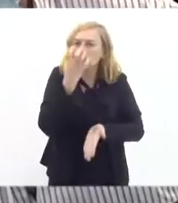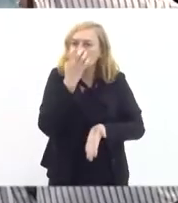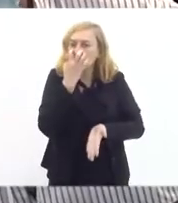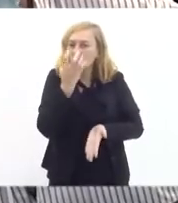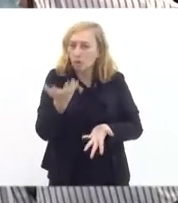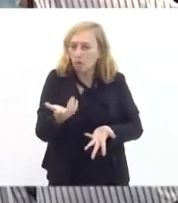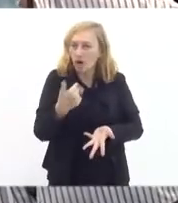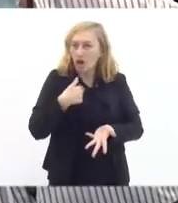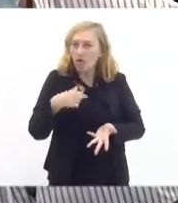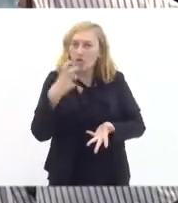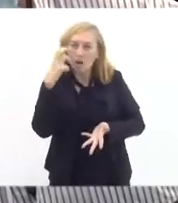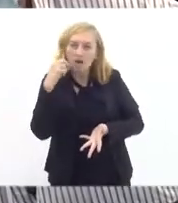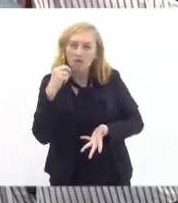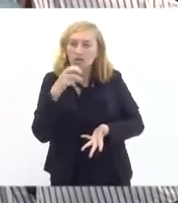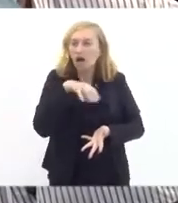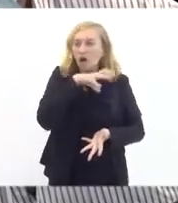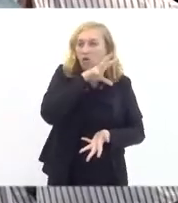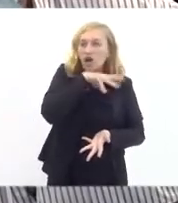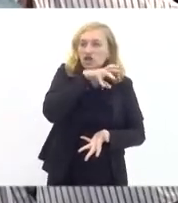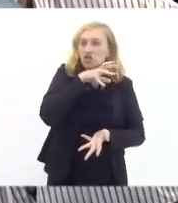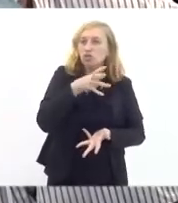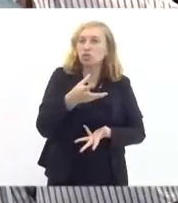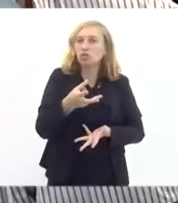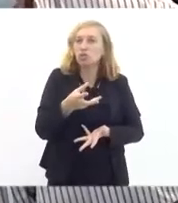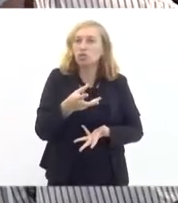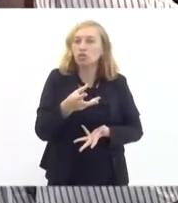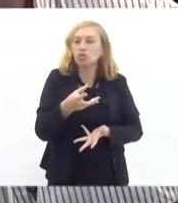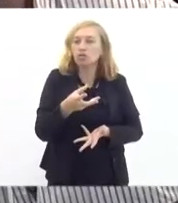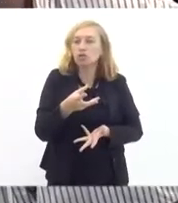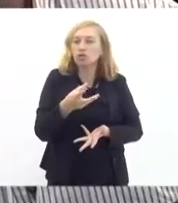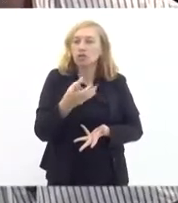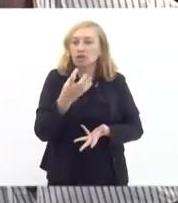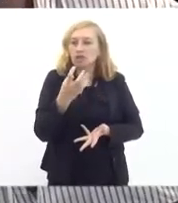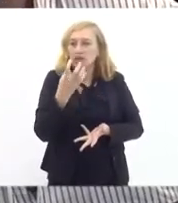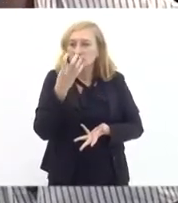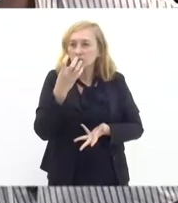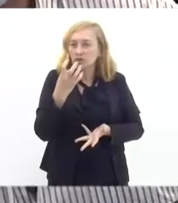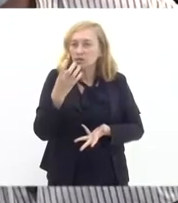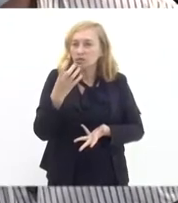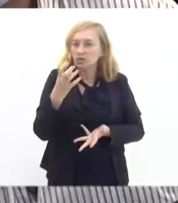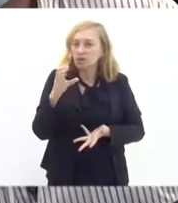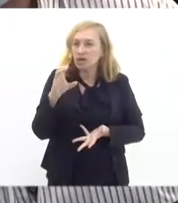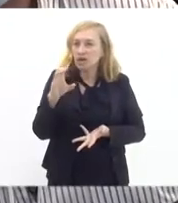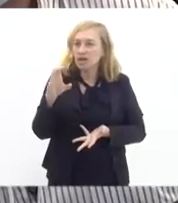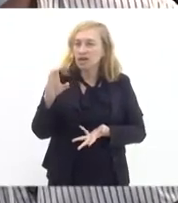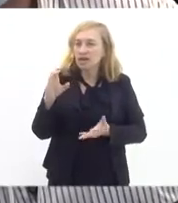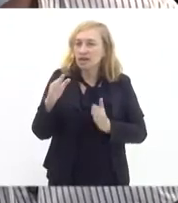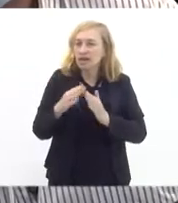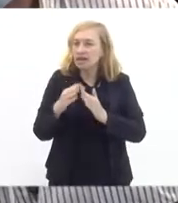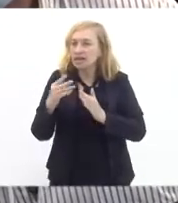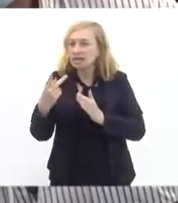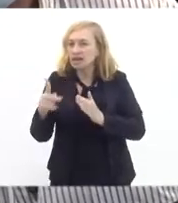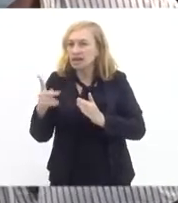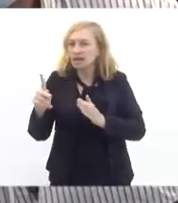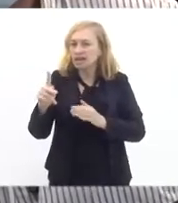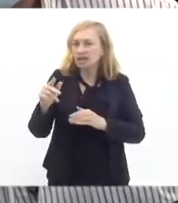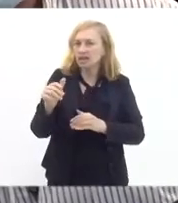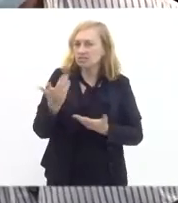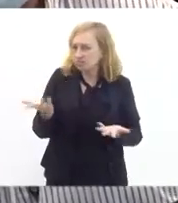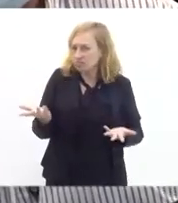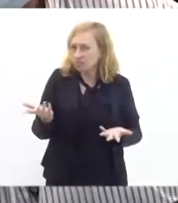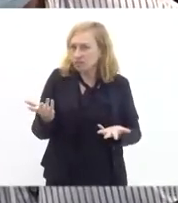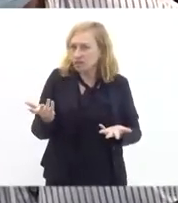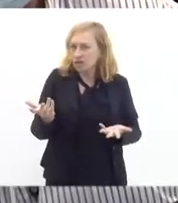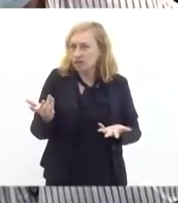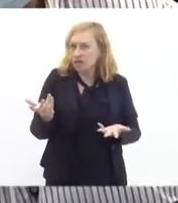olha, eu vou adotar um cachorro no canil dele, eu vou adotar um cachorro lá no... Prefeitura, na CEPA. Enfim,